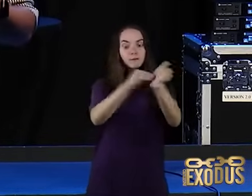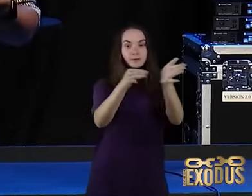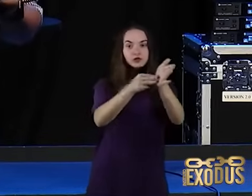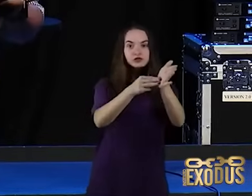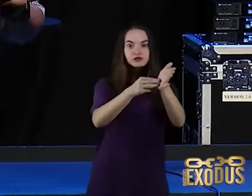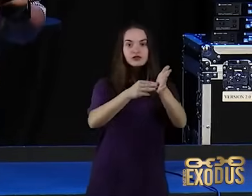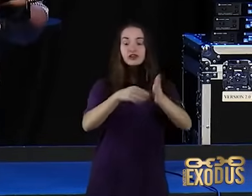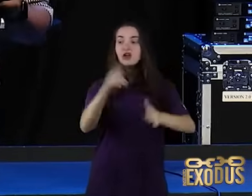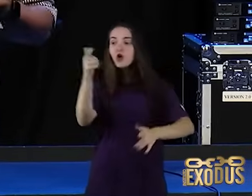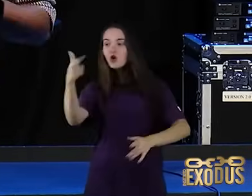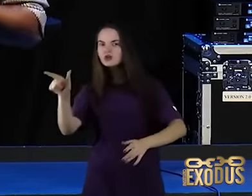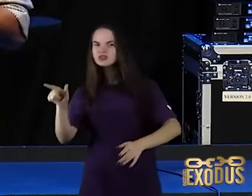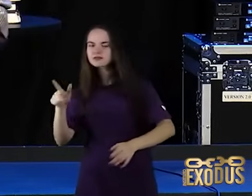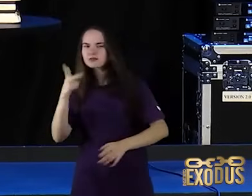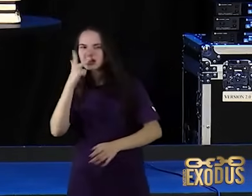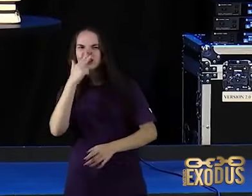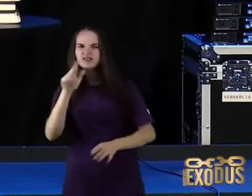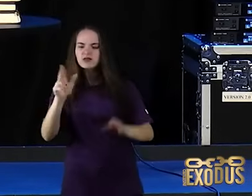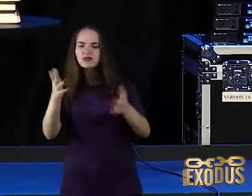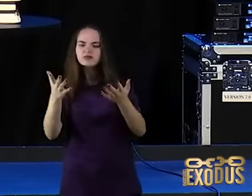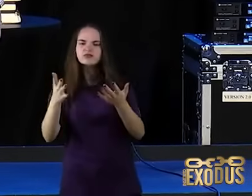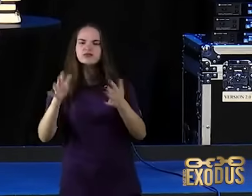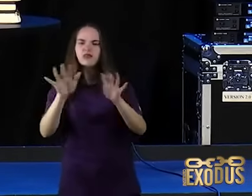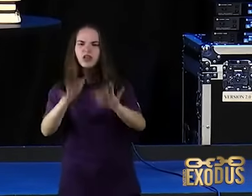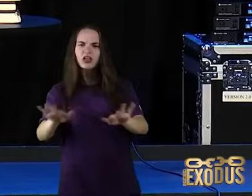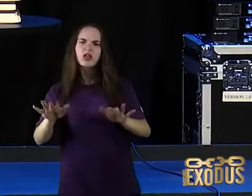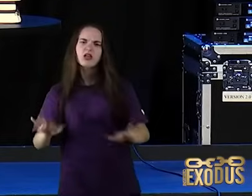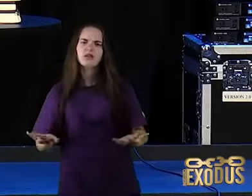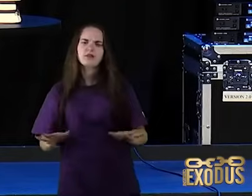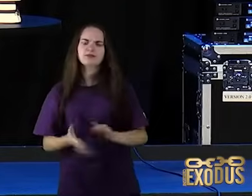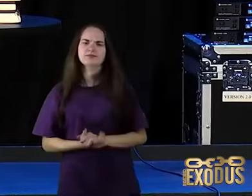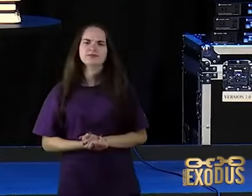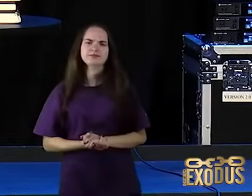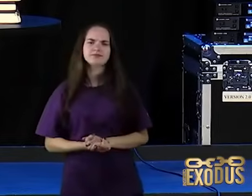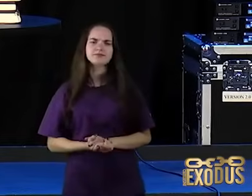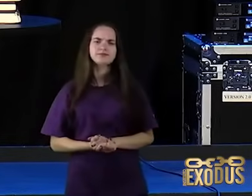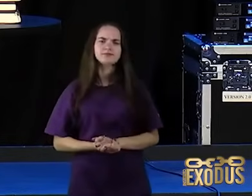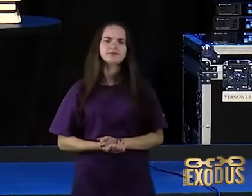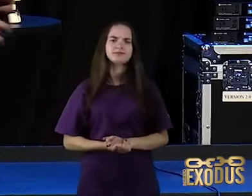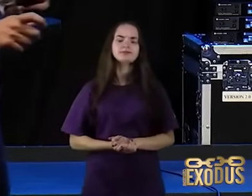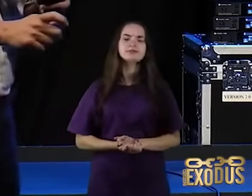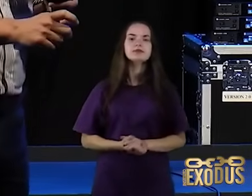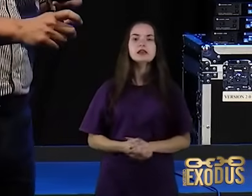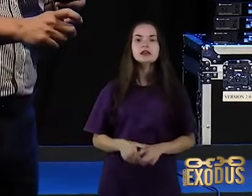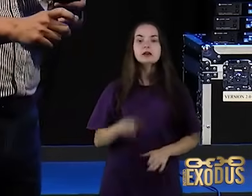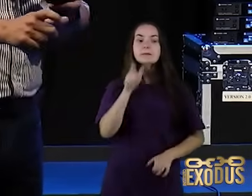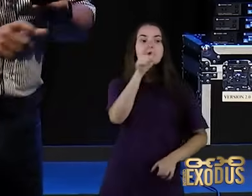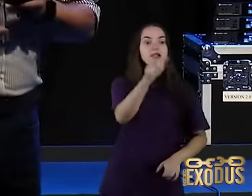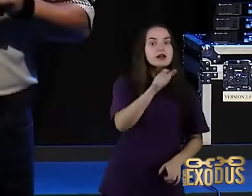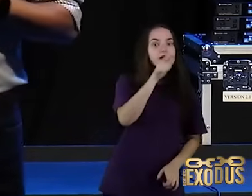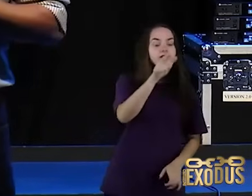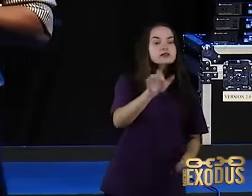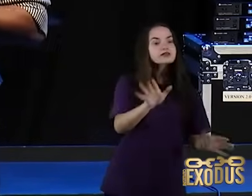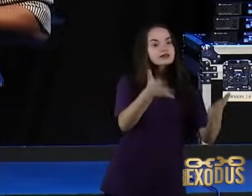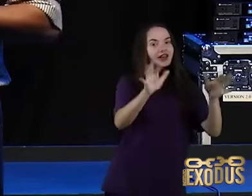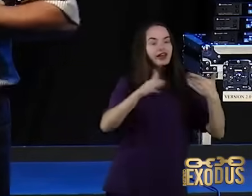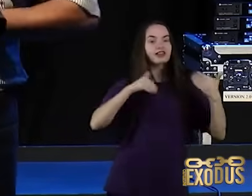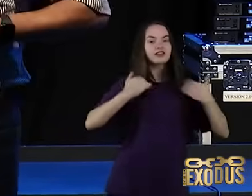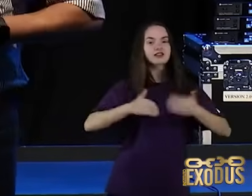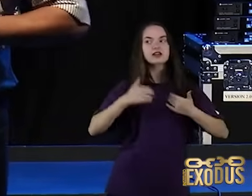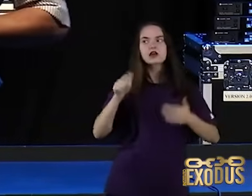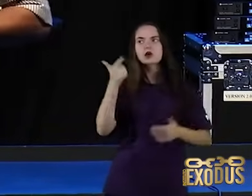te repreender outras que vão te alegrar e outras que vão fazer você pensar algumas